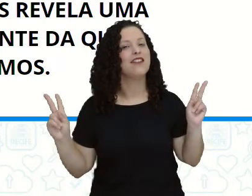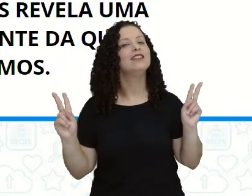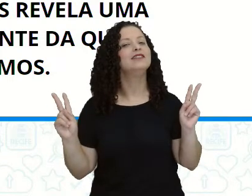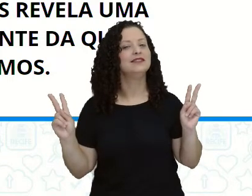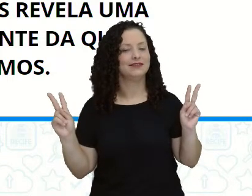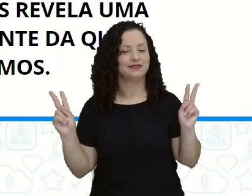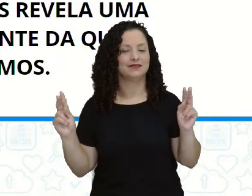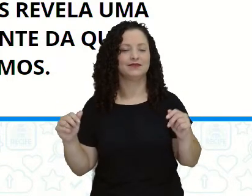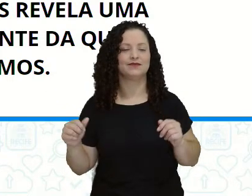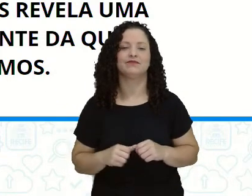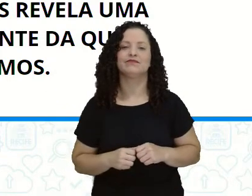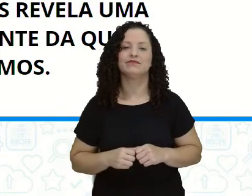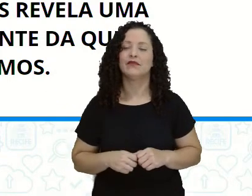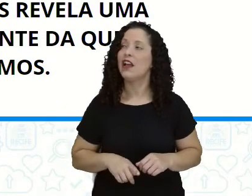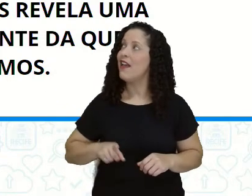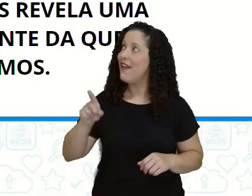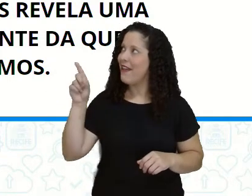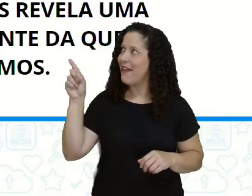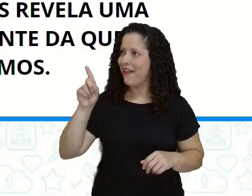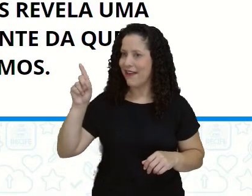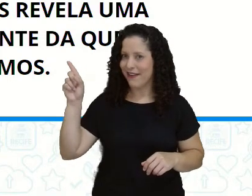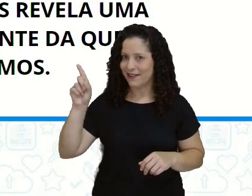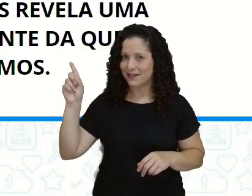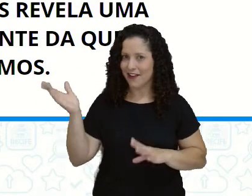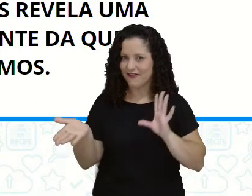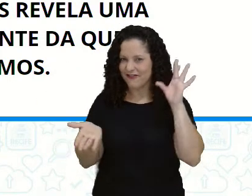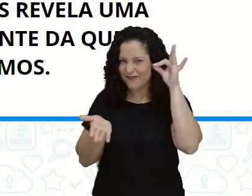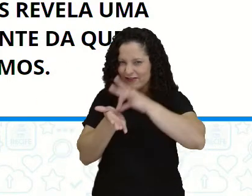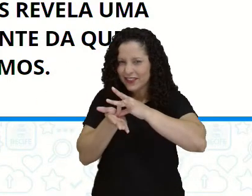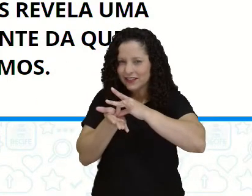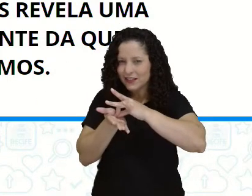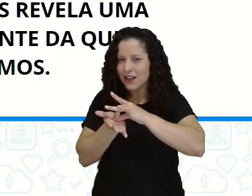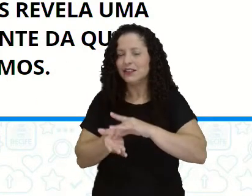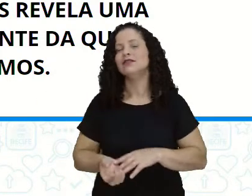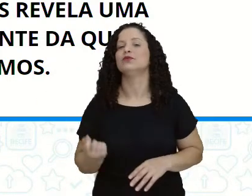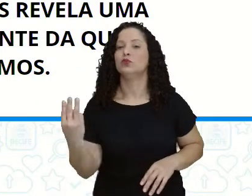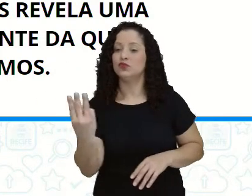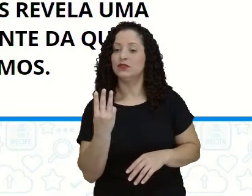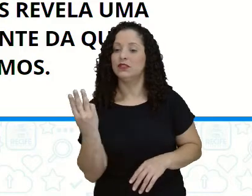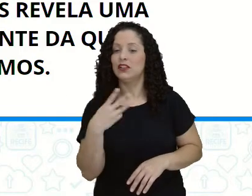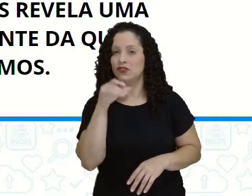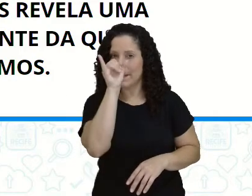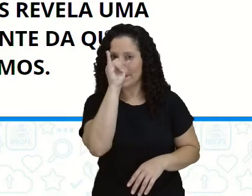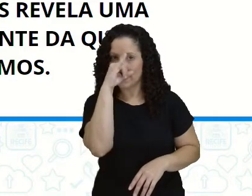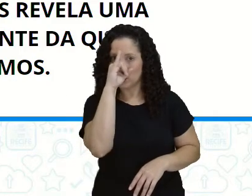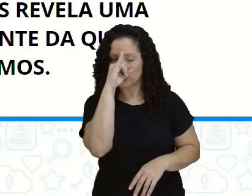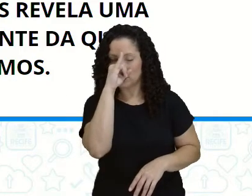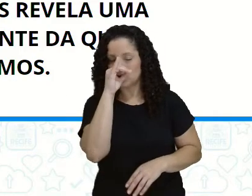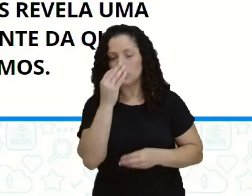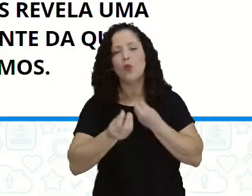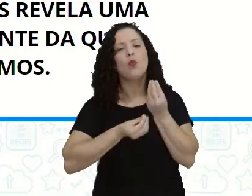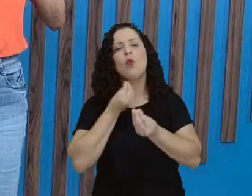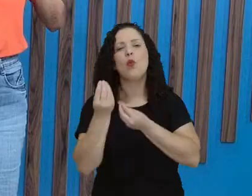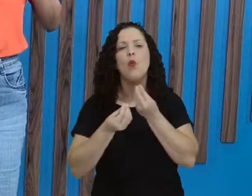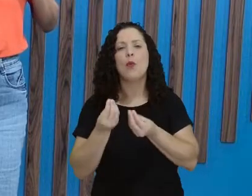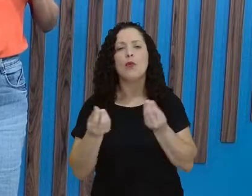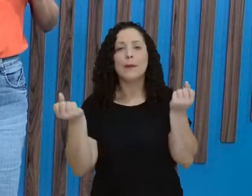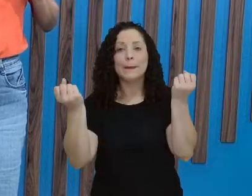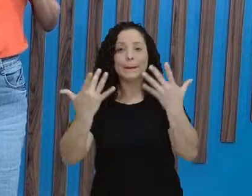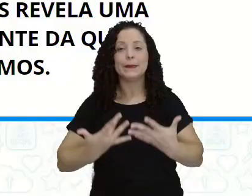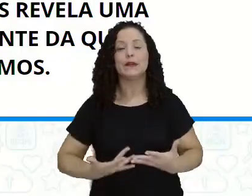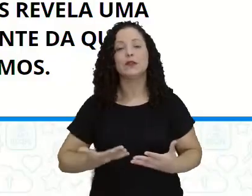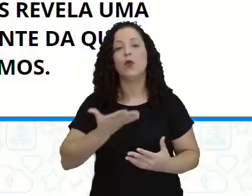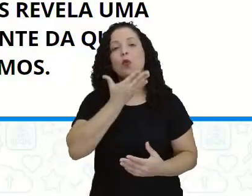verdade. Essa história aí, não é? Que é a verdadeira história dos 3 porquinhos, é contada por